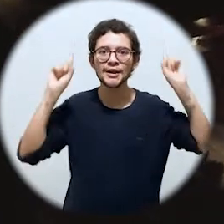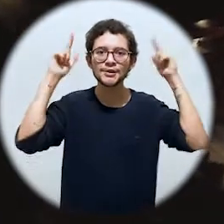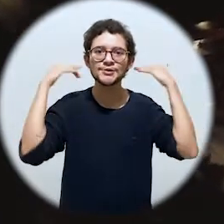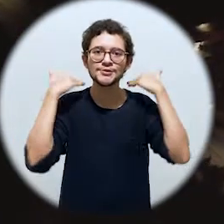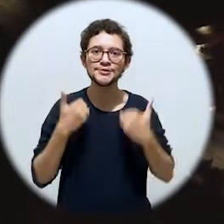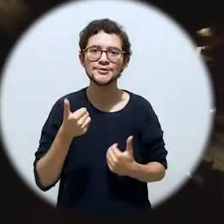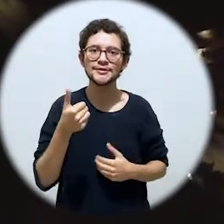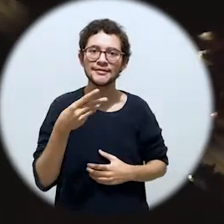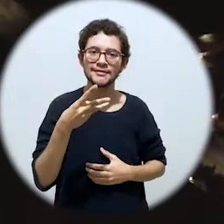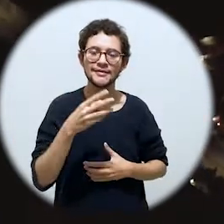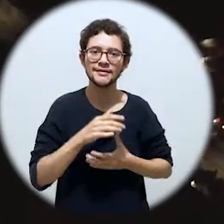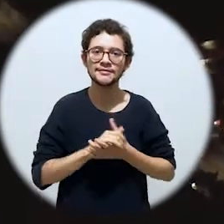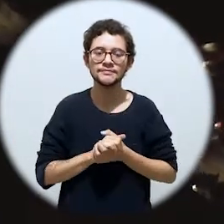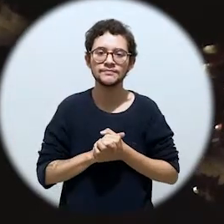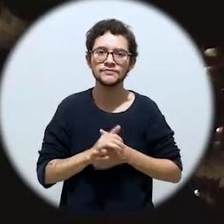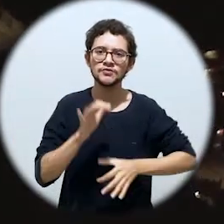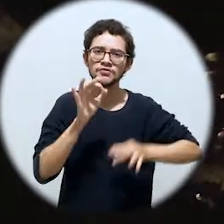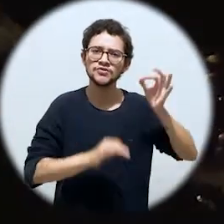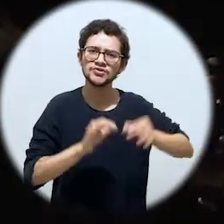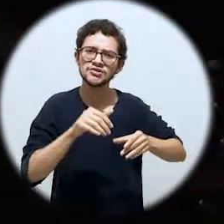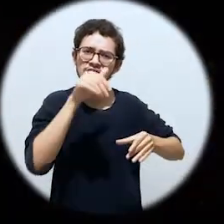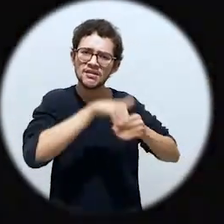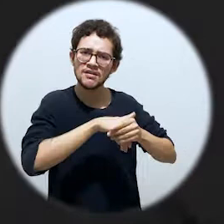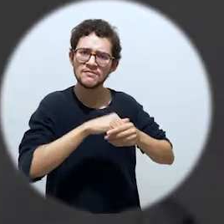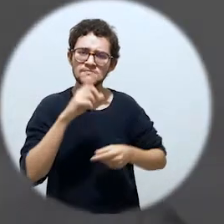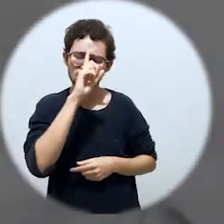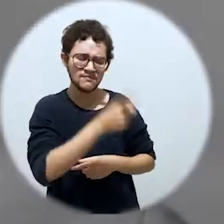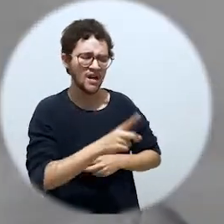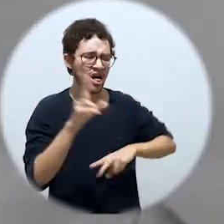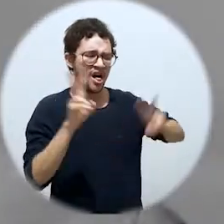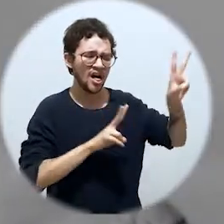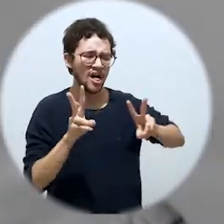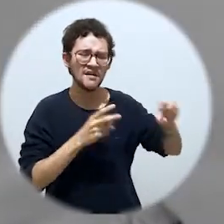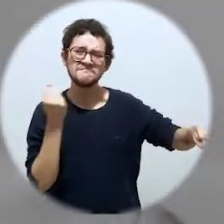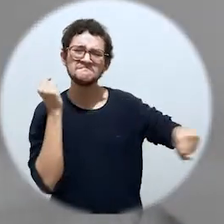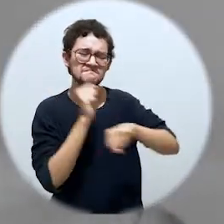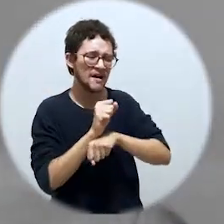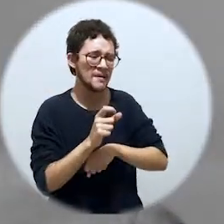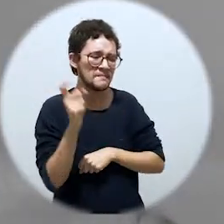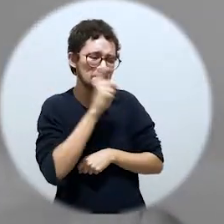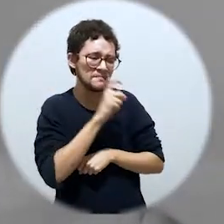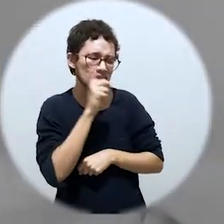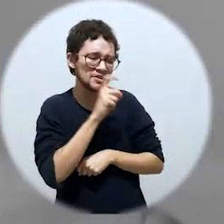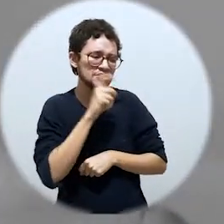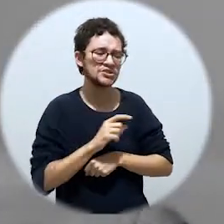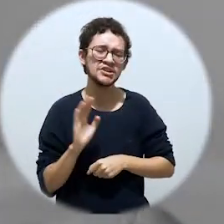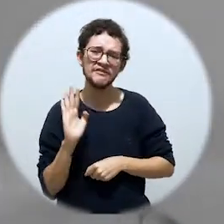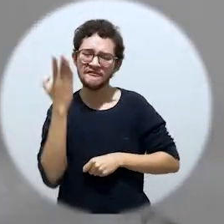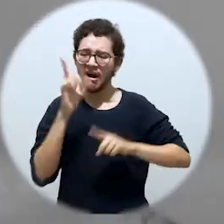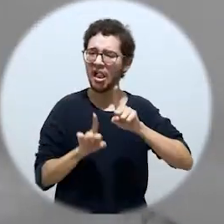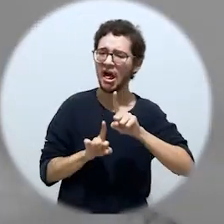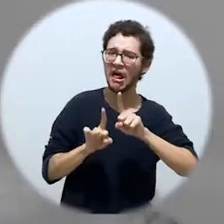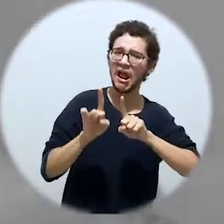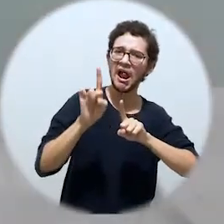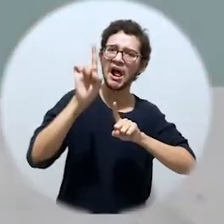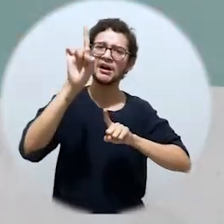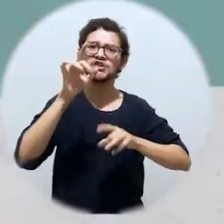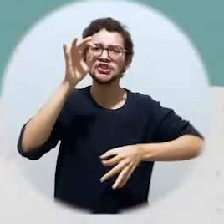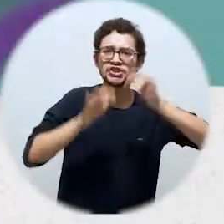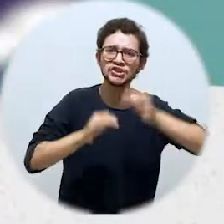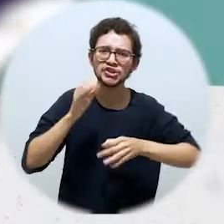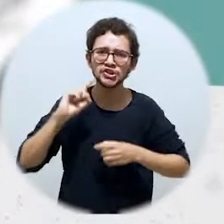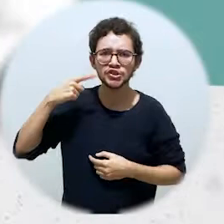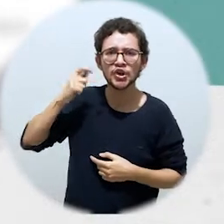Começa agora o programa Isolda 13. A Justiça Eleitoral mandou Alisson parar de mentir sobre o seu falso crescimento